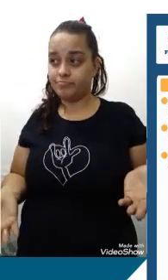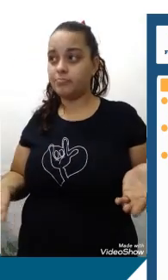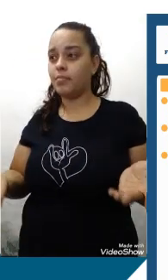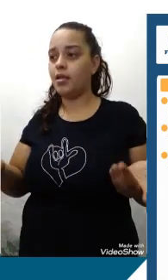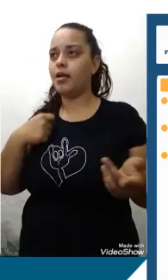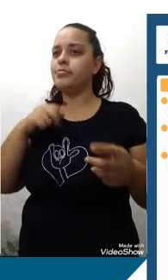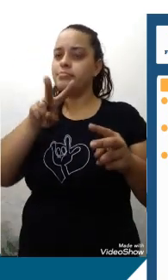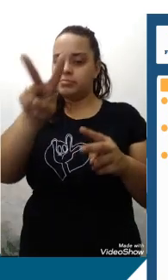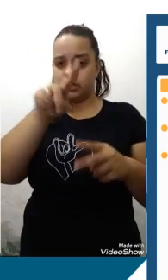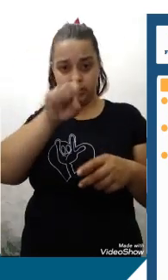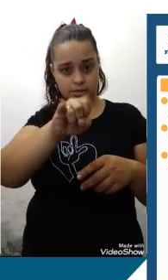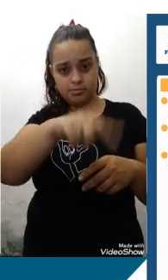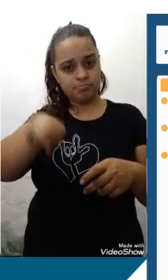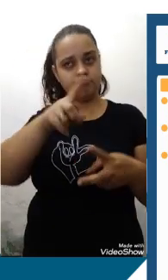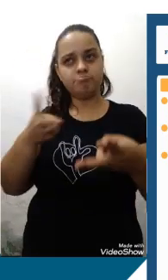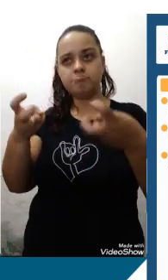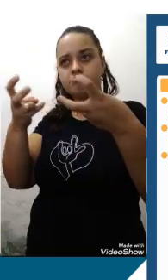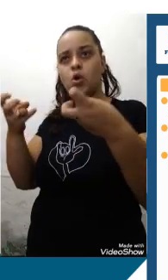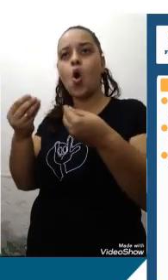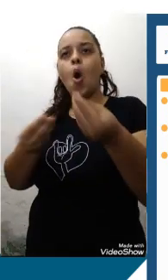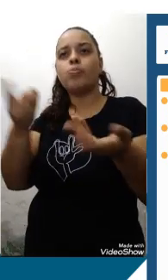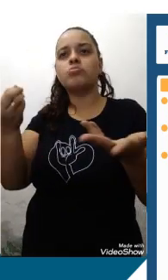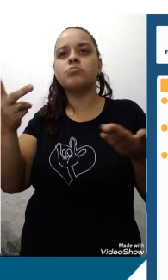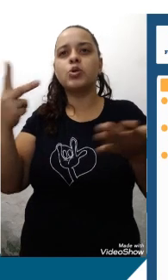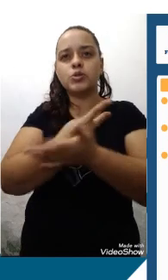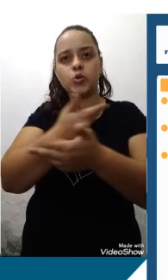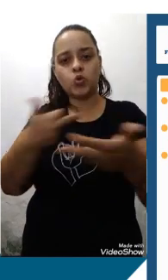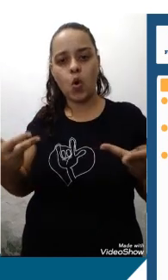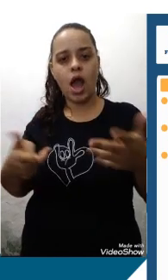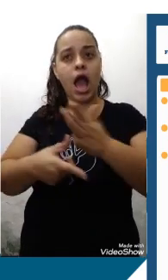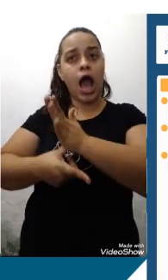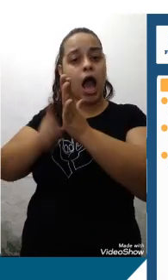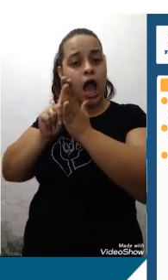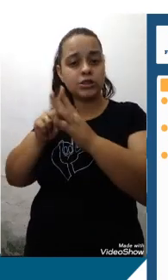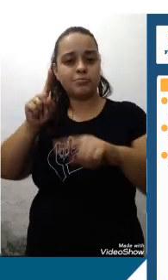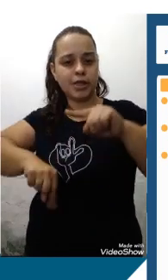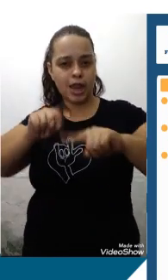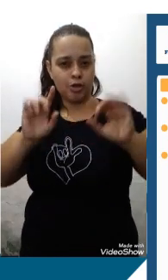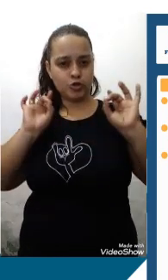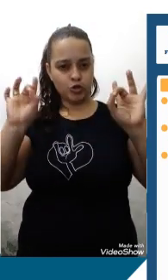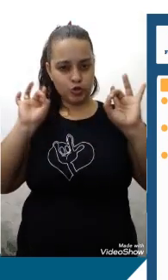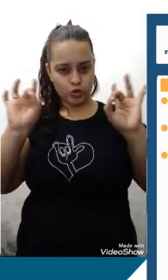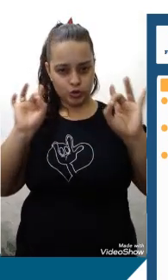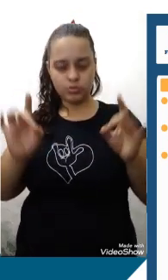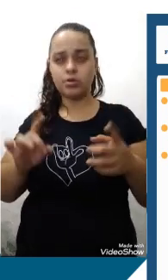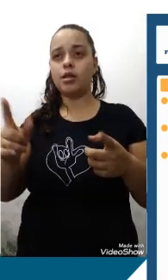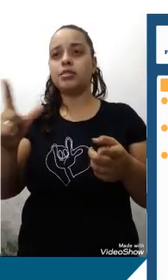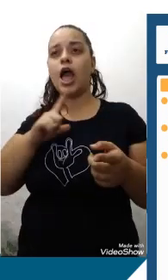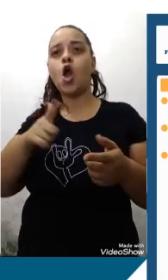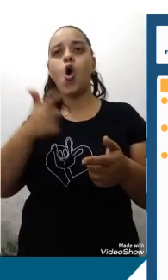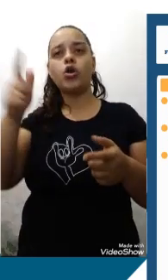final, a gente parar para analisar o como as coisas foram se desenvolvendo, a gente vai perceber que antes das especiarias, alguns outros